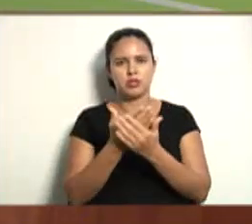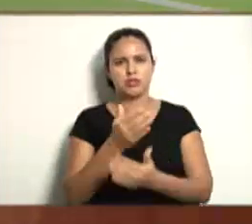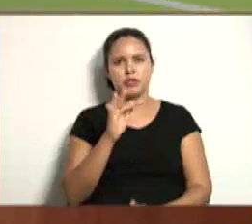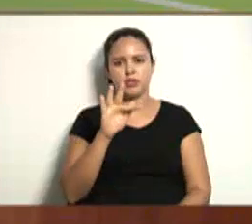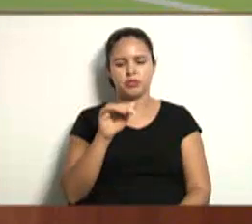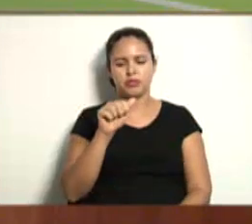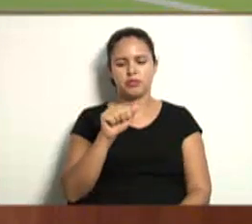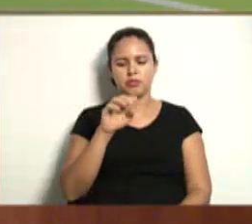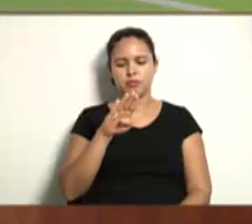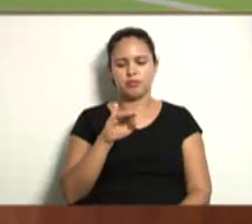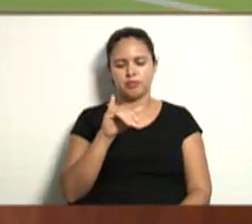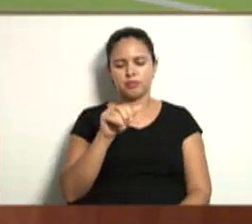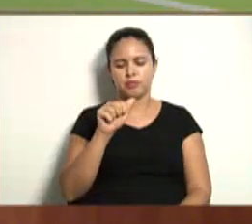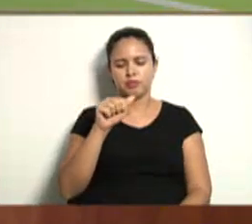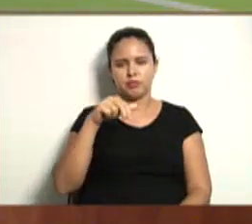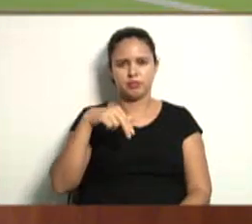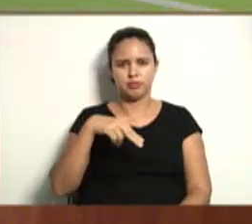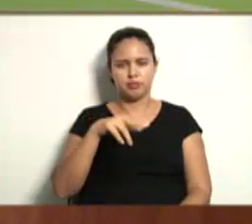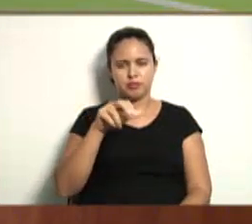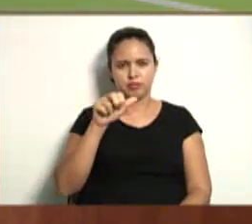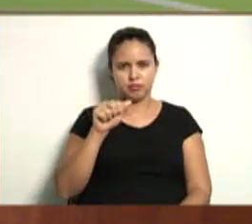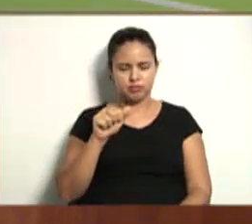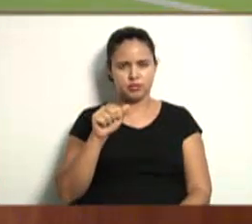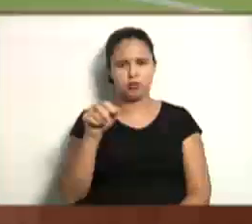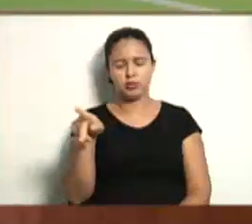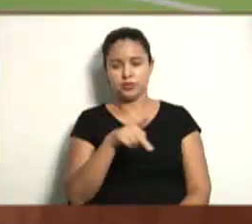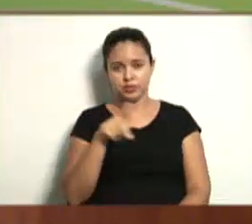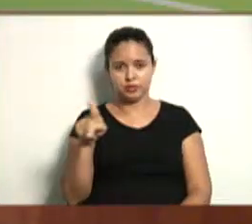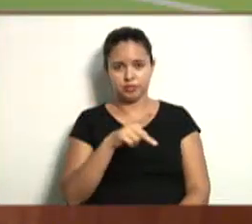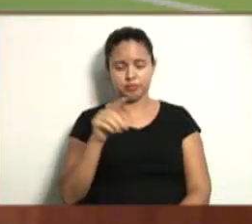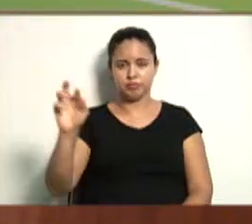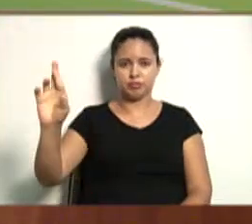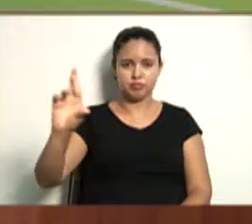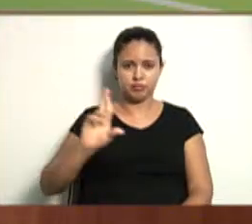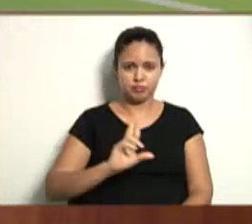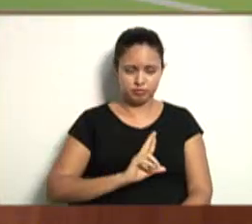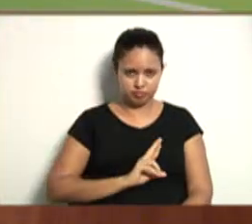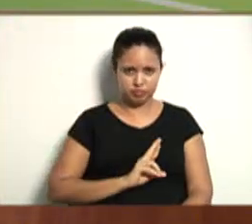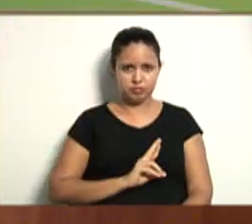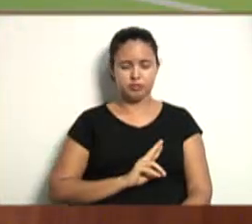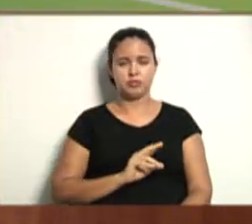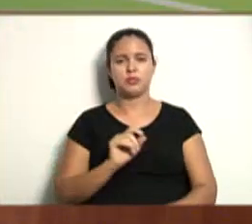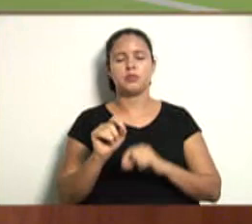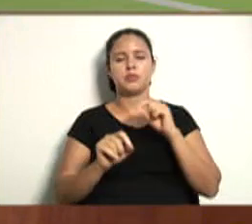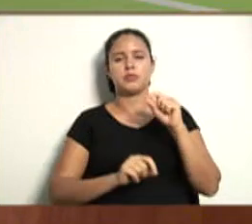de Espigão do Oeste, a professora Elizabeth postou, lá da escola Maria Rosa.